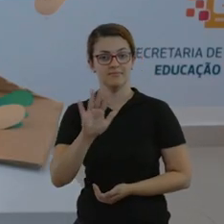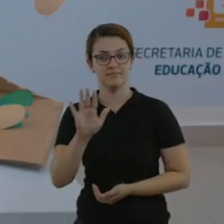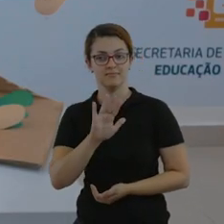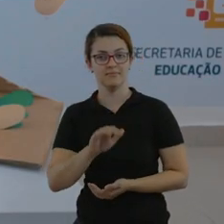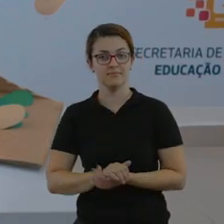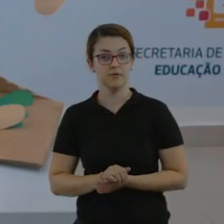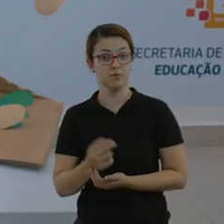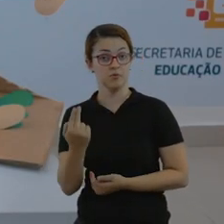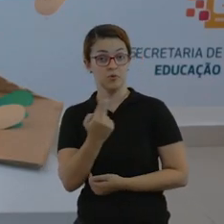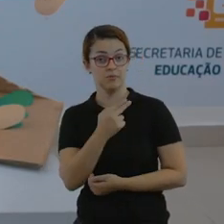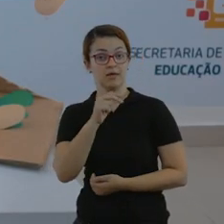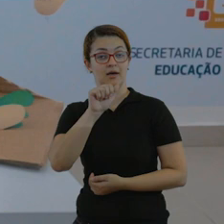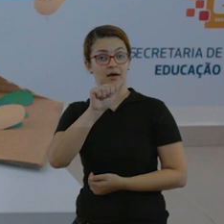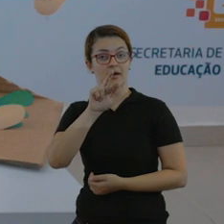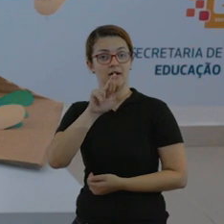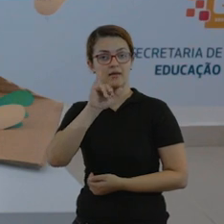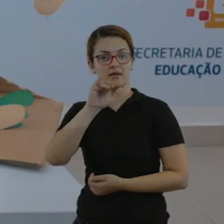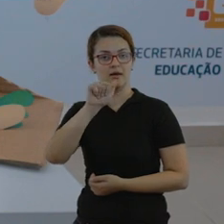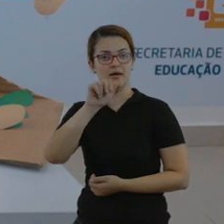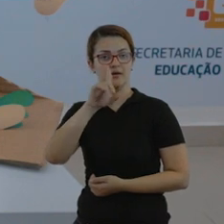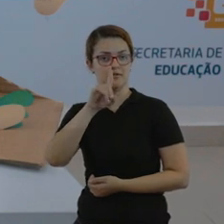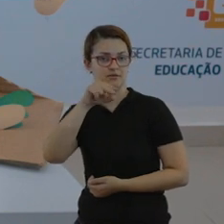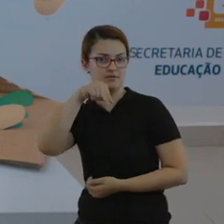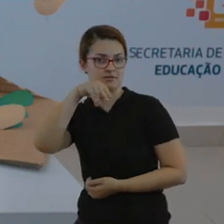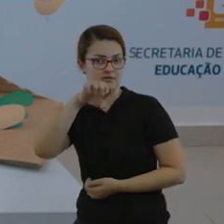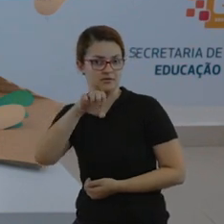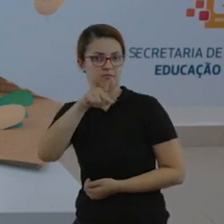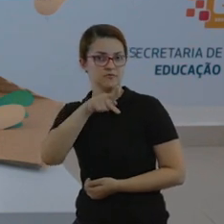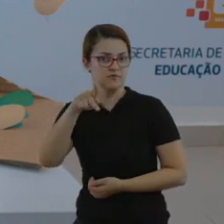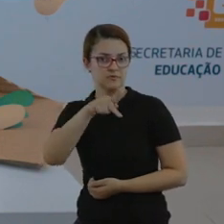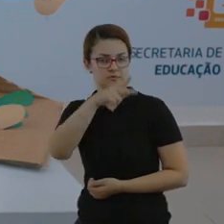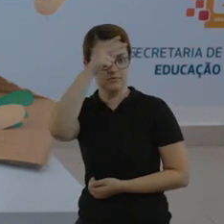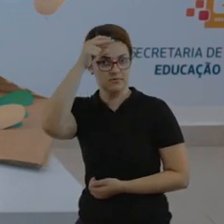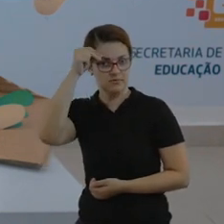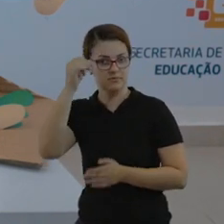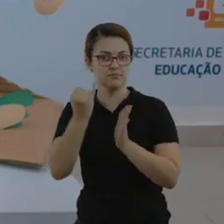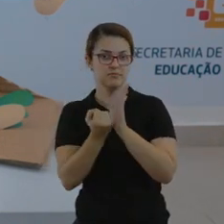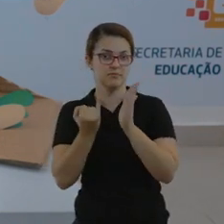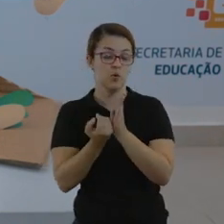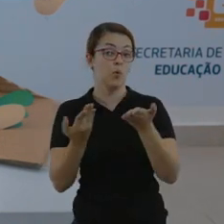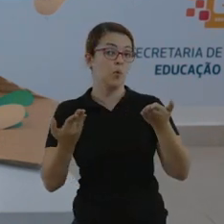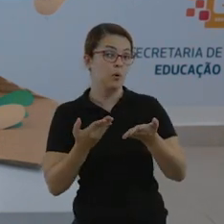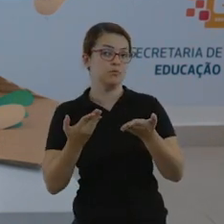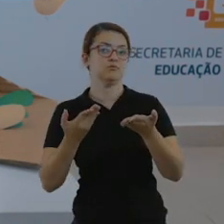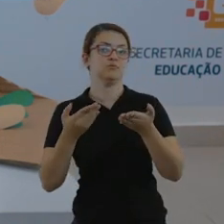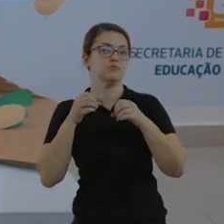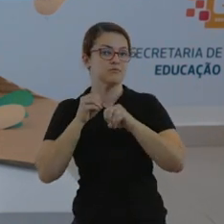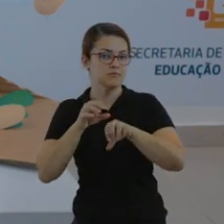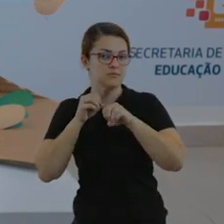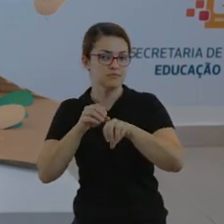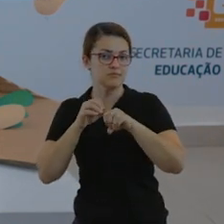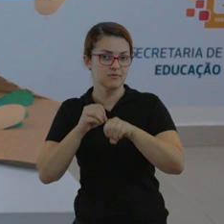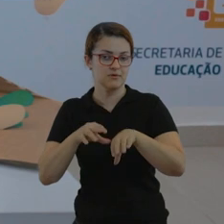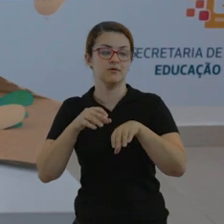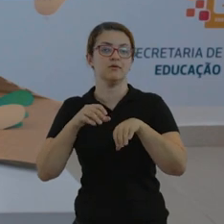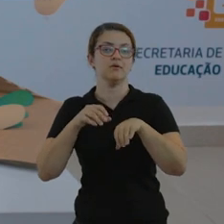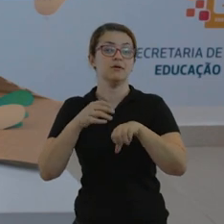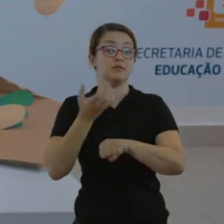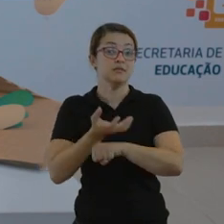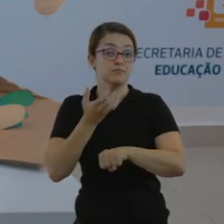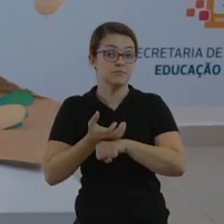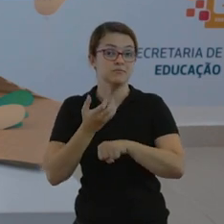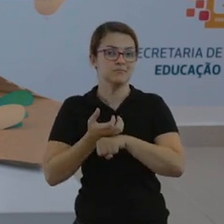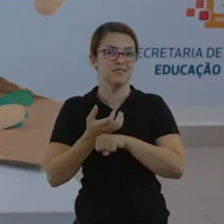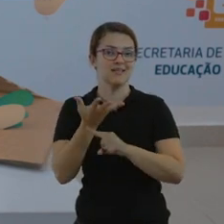sou a Ariadne, sou professora da Rede Municipal de Itapevi e hoje eu vou trabalhar com vocês a disciplina de arte.